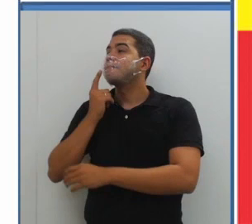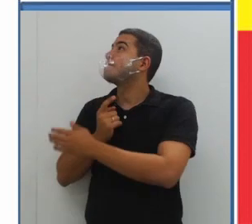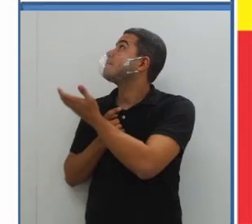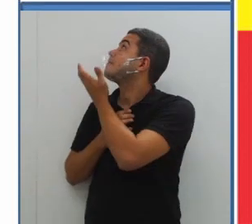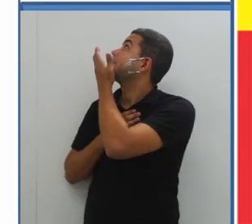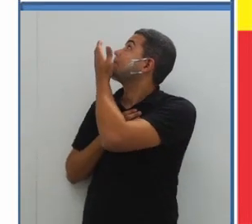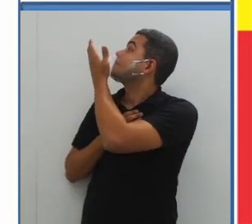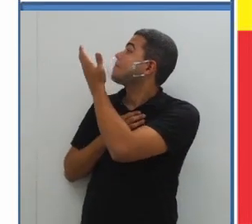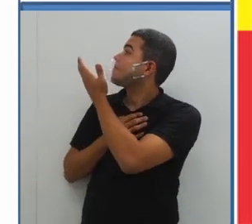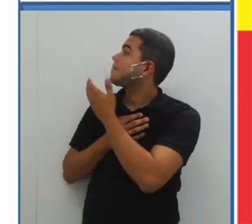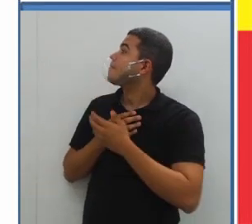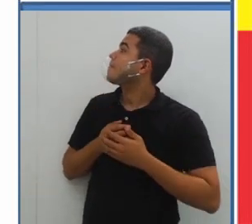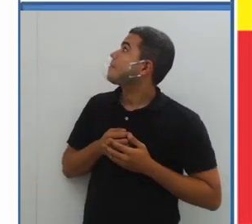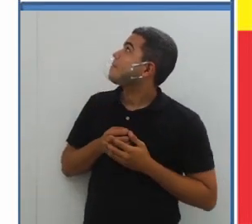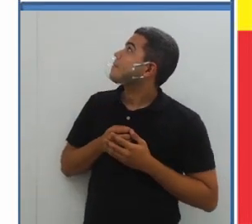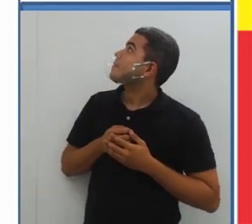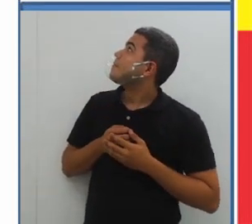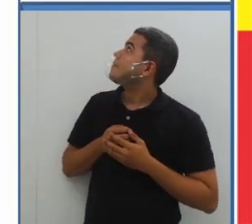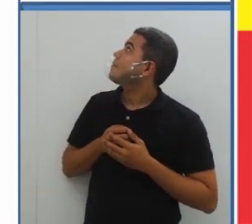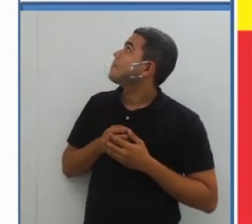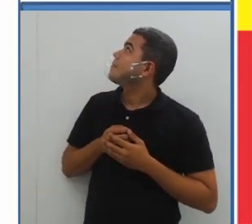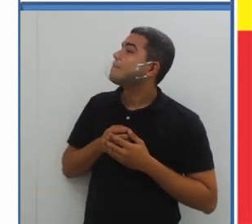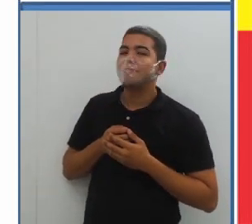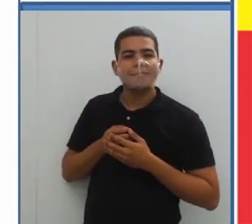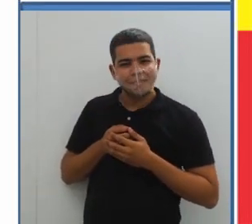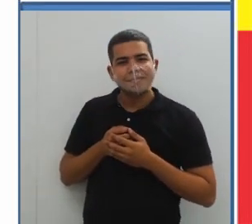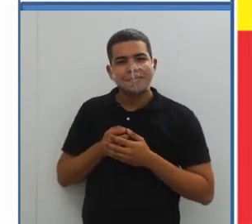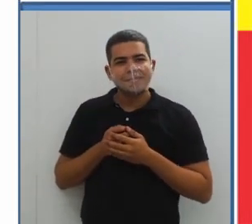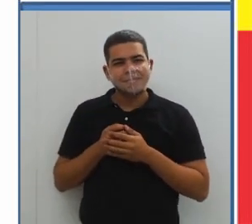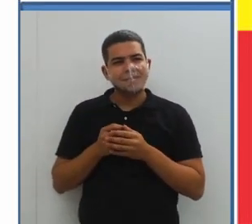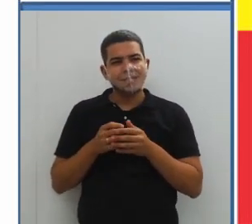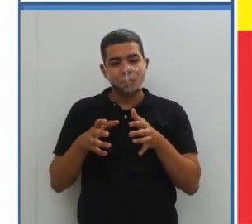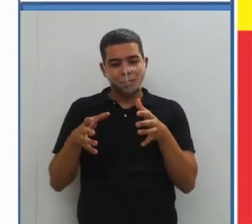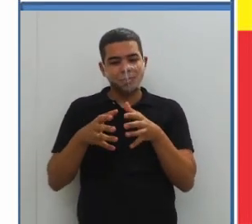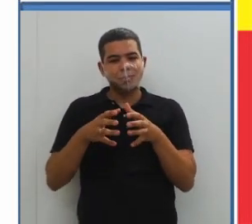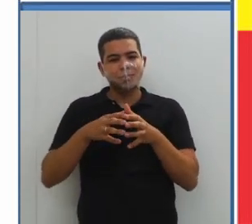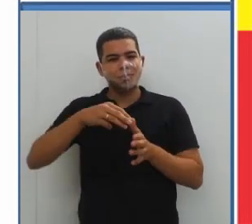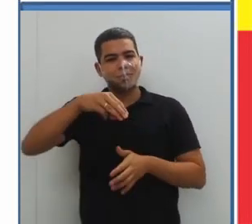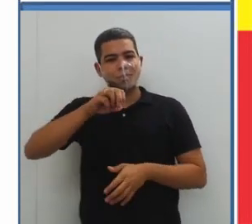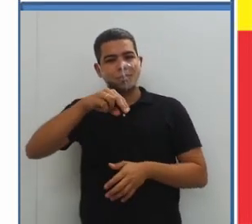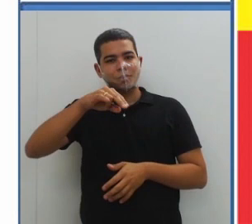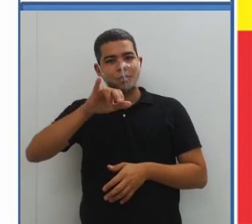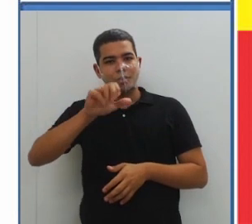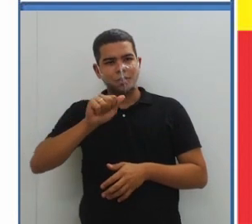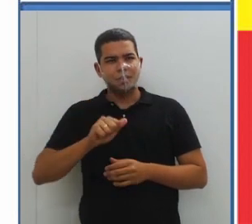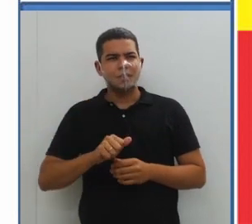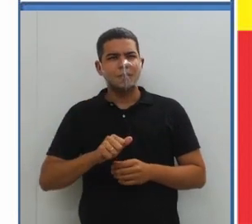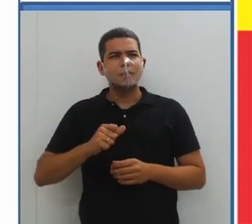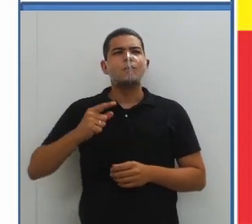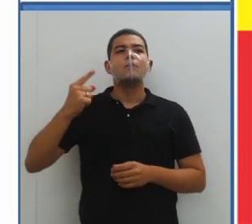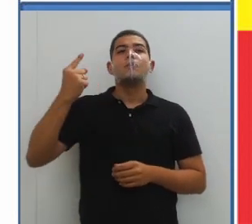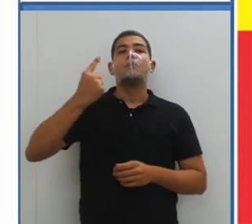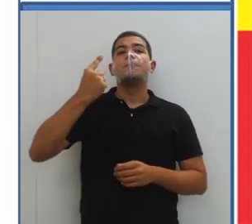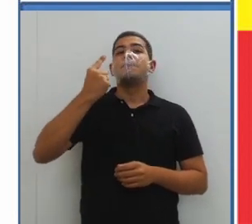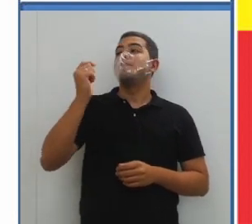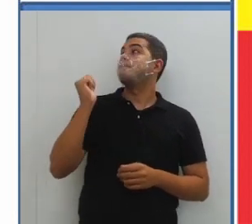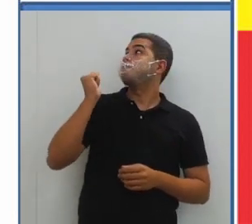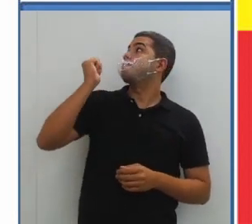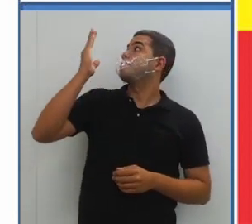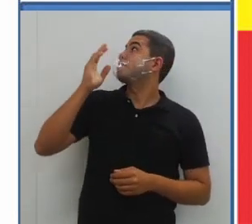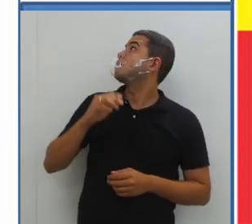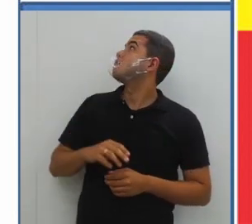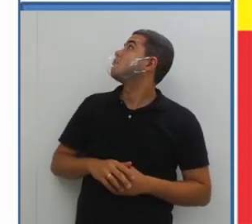para vocês da turminha da Mônica, muito querida pelo Brasil inteiro. Então, no primeiro quadrado, lá em cima